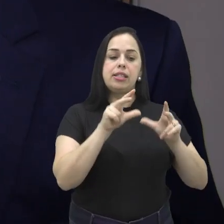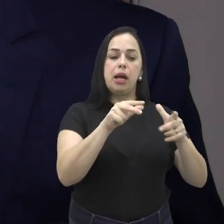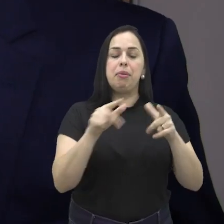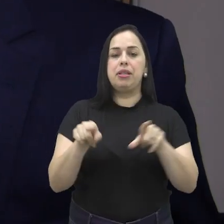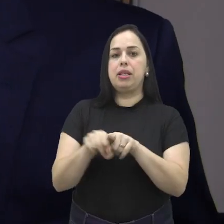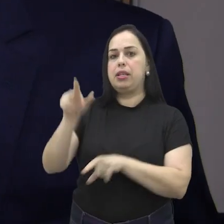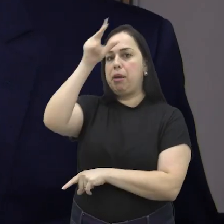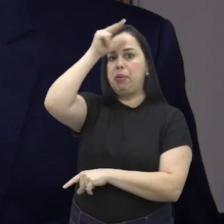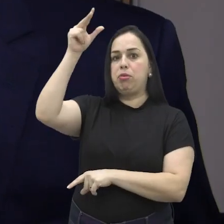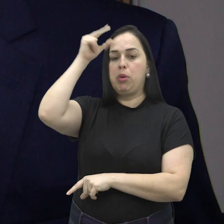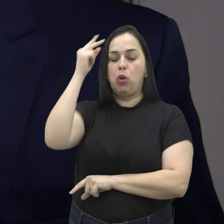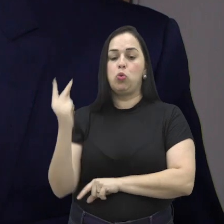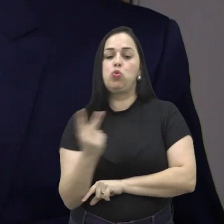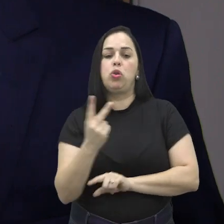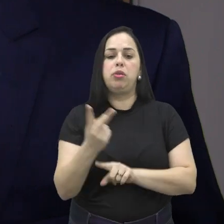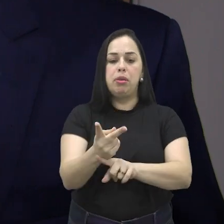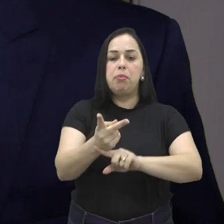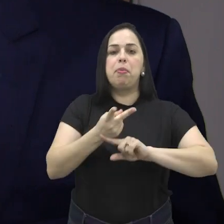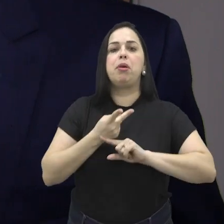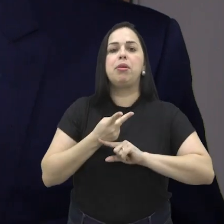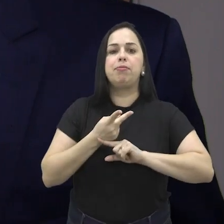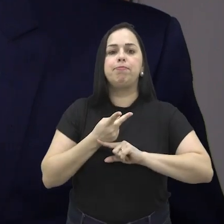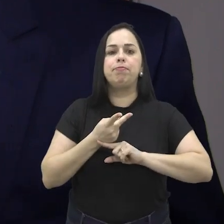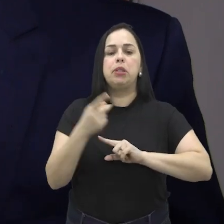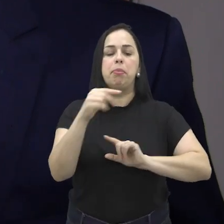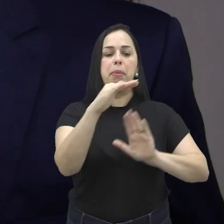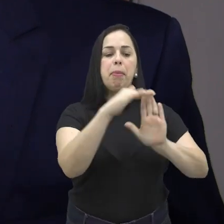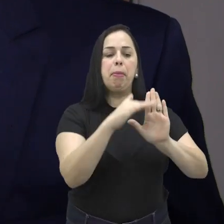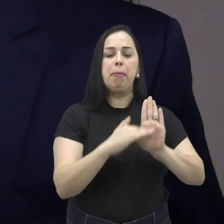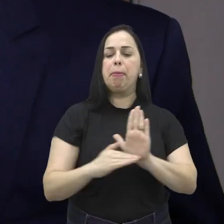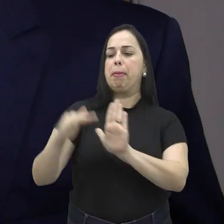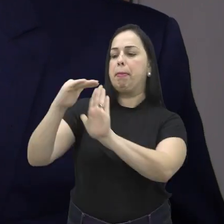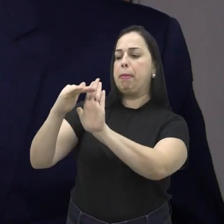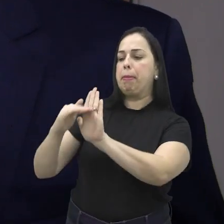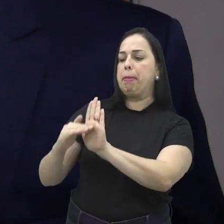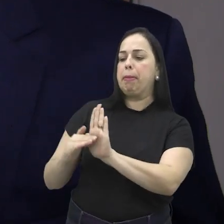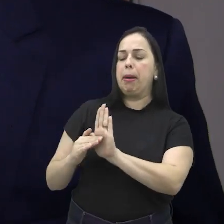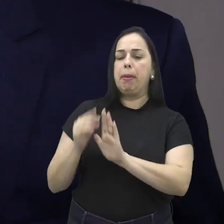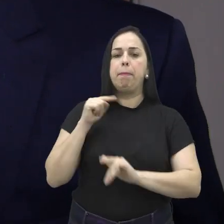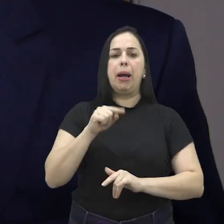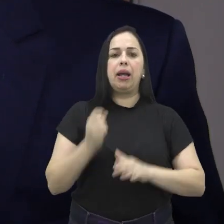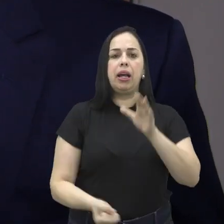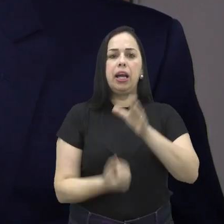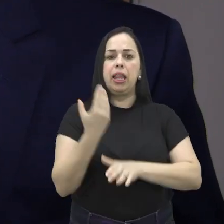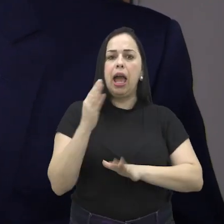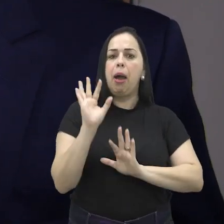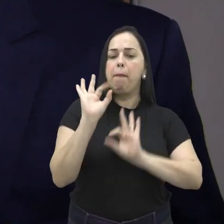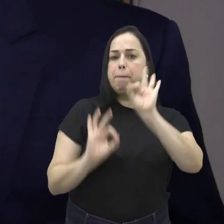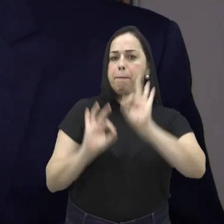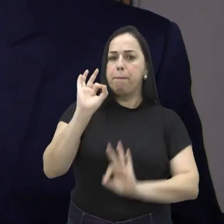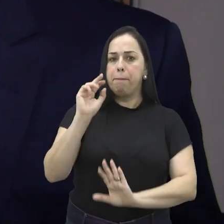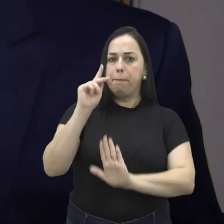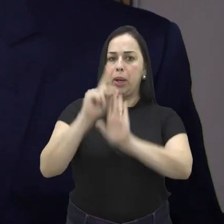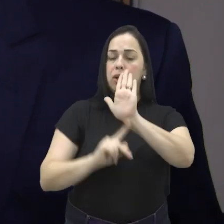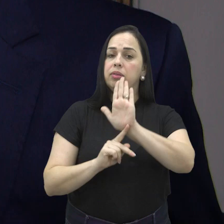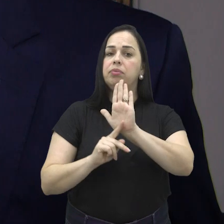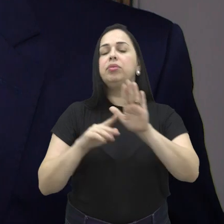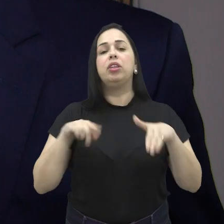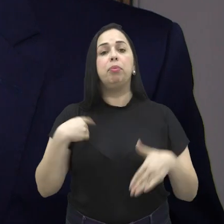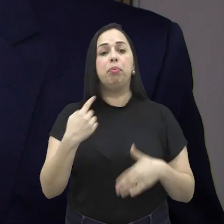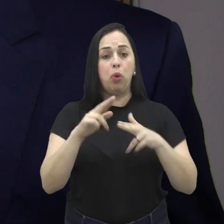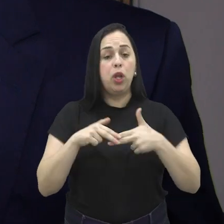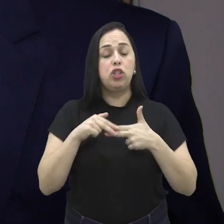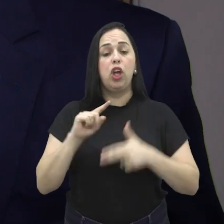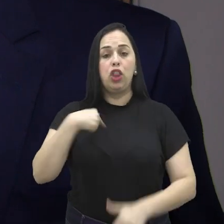as câmaras e prefeituras que nos procuram com base no portfólio de trabalhos que o IBAM tem para desenvolver seus projetos.